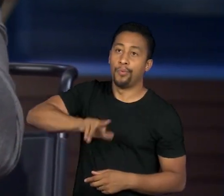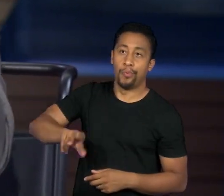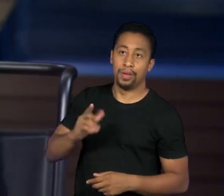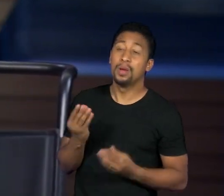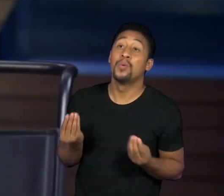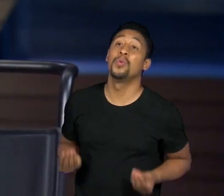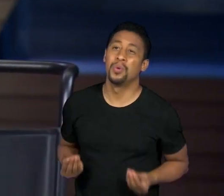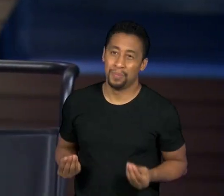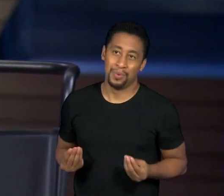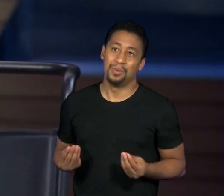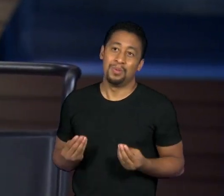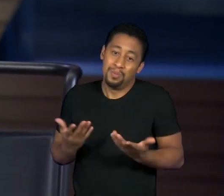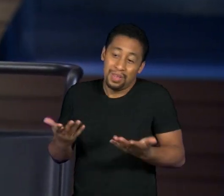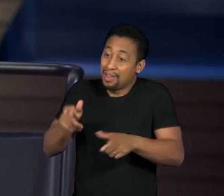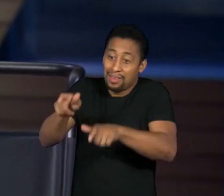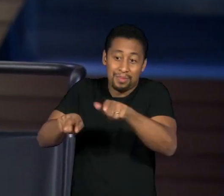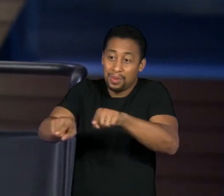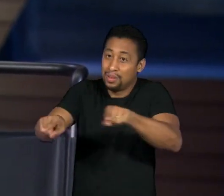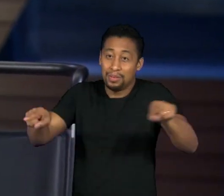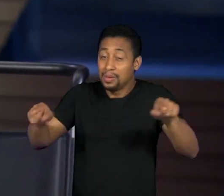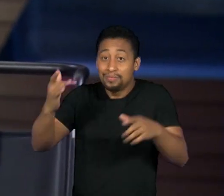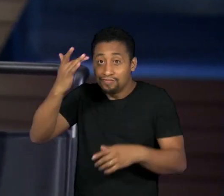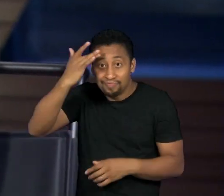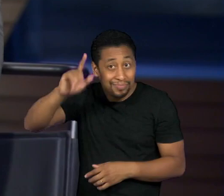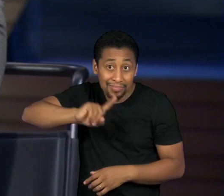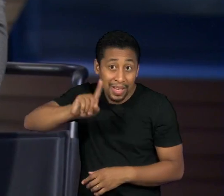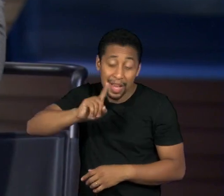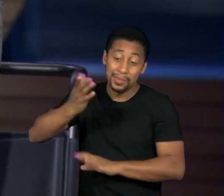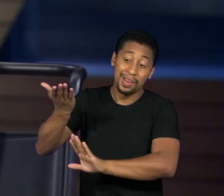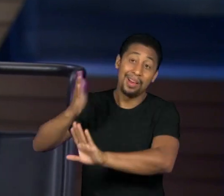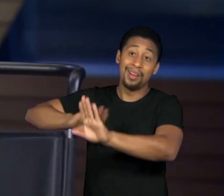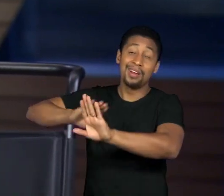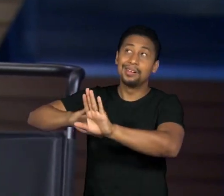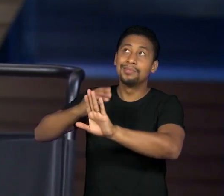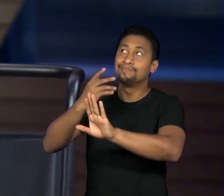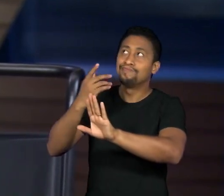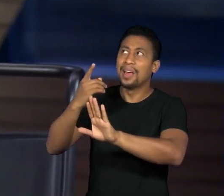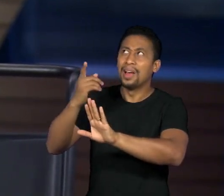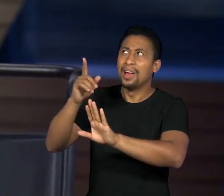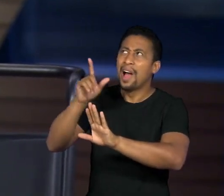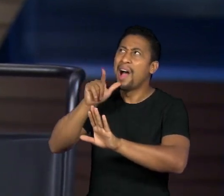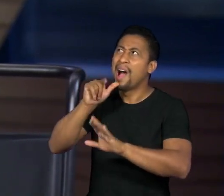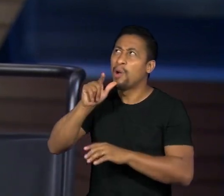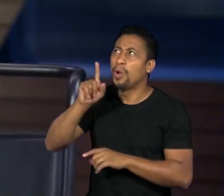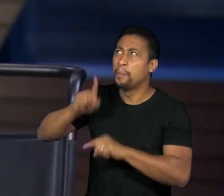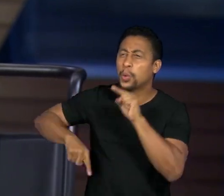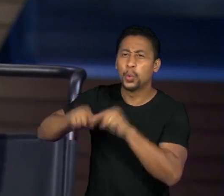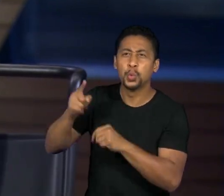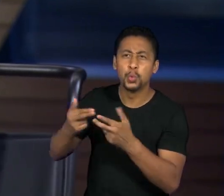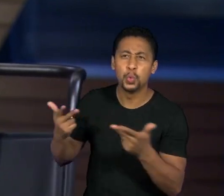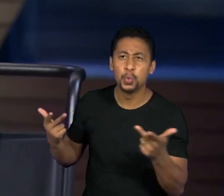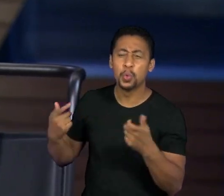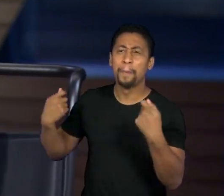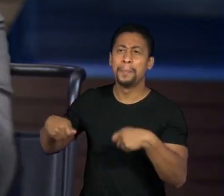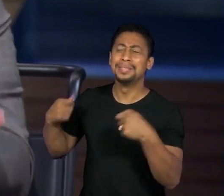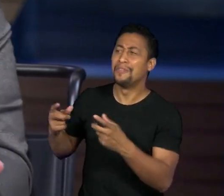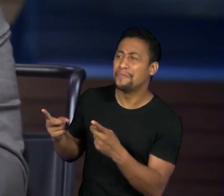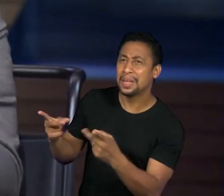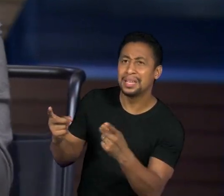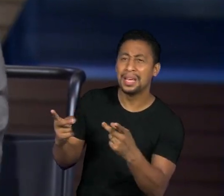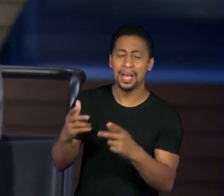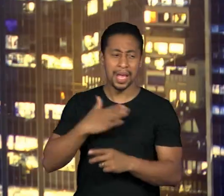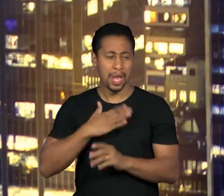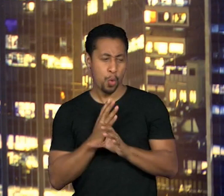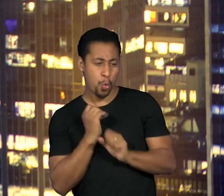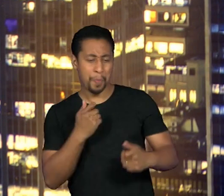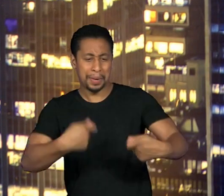esse pensamento unidimensional de que a água é um produto, é uma mercadoria e ela tem que gerar lucro para os meus investidores.